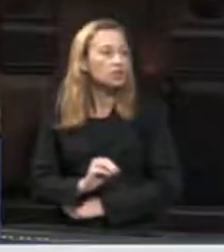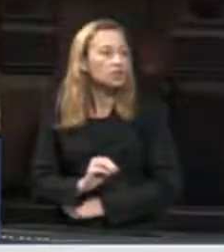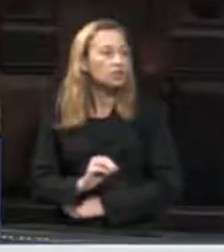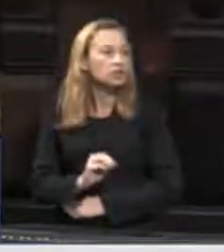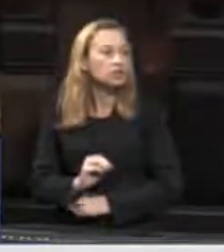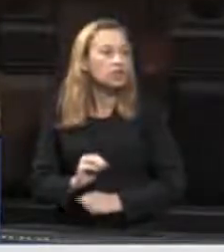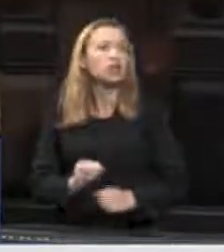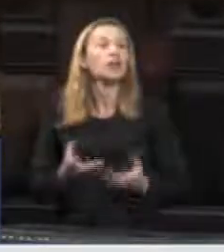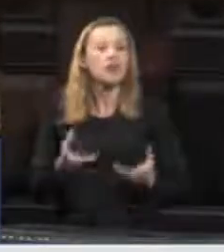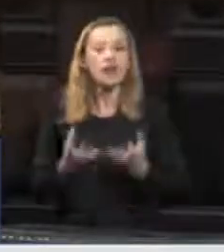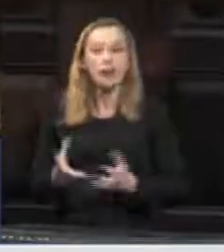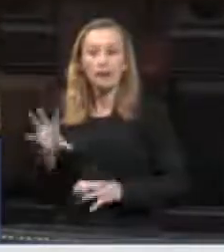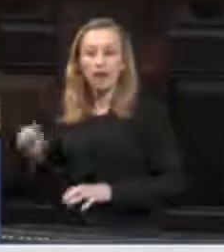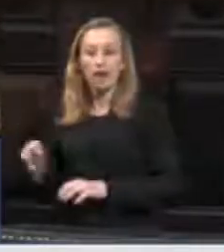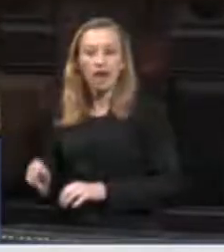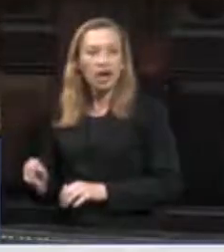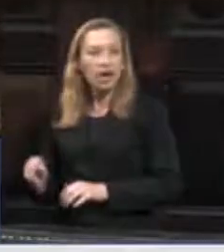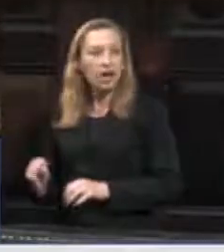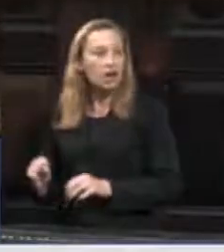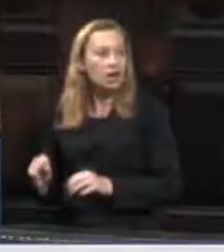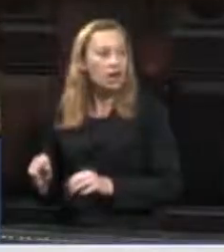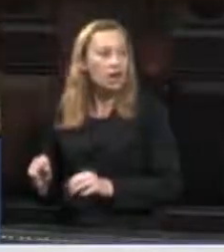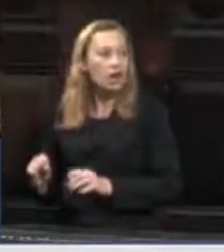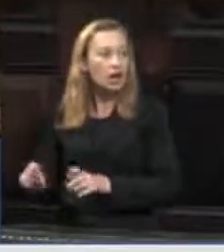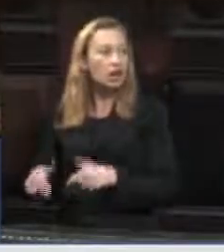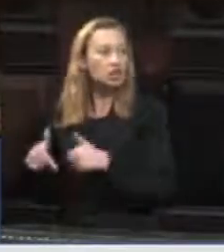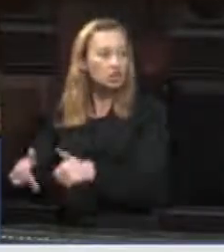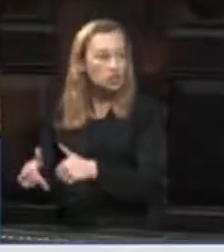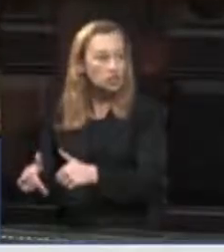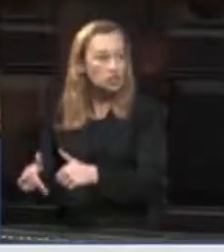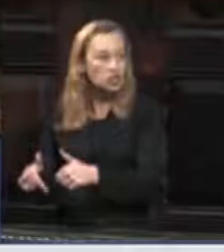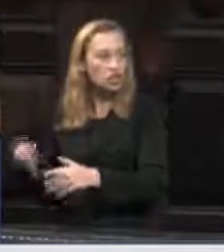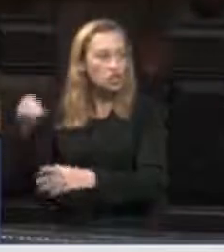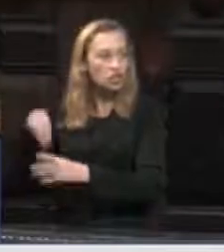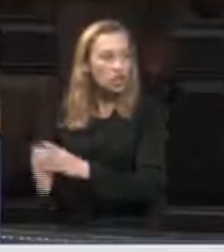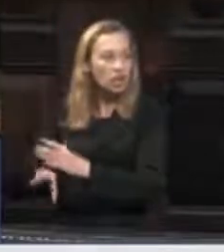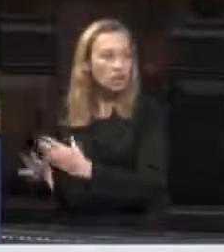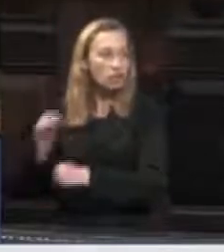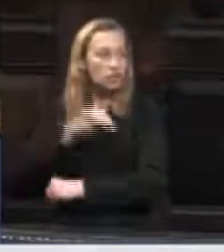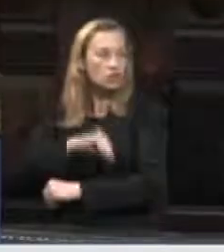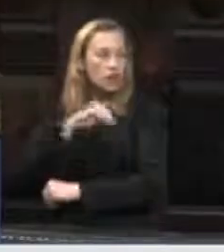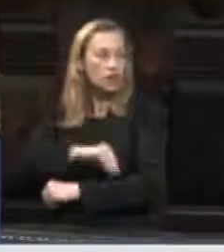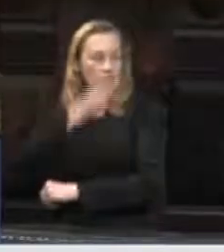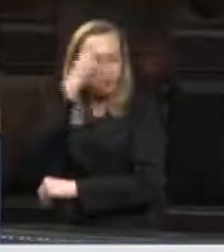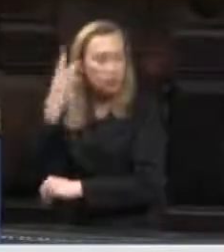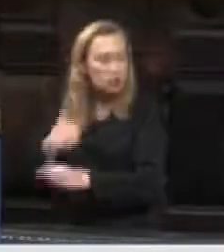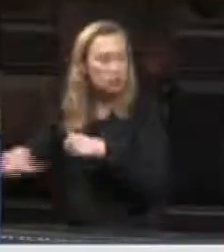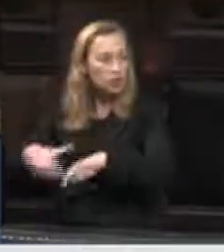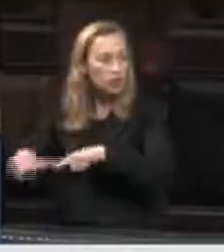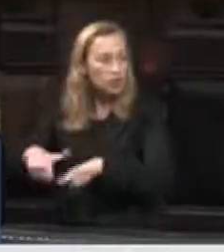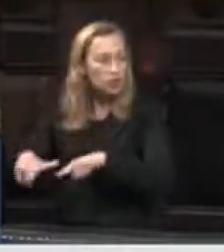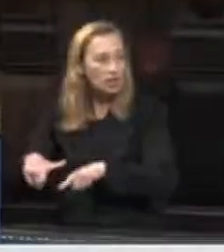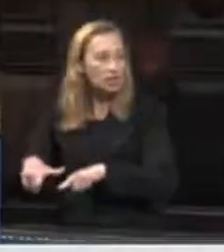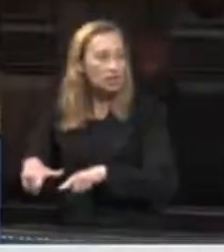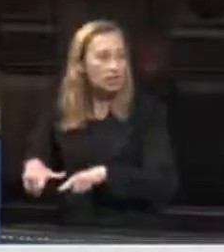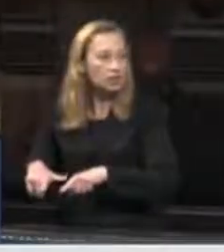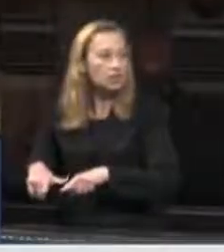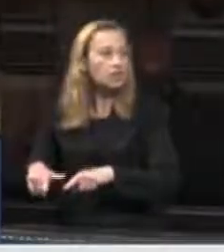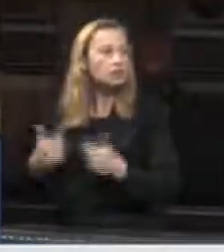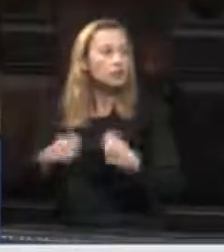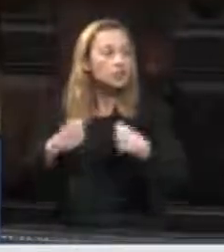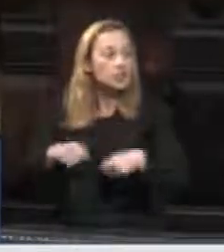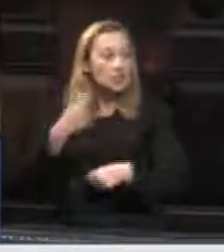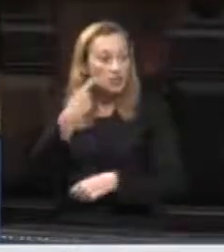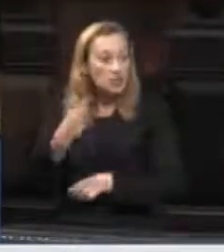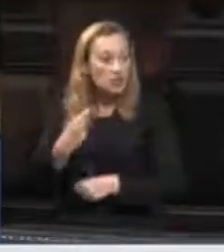das famílias trabalhadoras no Rio de Janeiro. Deveria pensar de forma mais inteligente em enfrentar o crime. Uma das formas inteligentes é criar